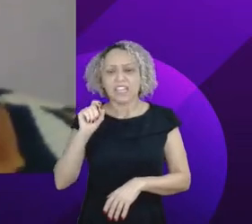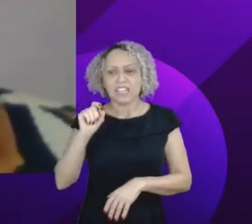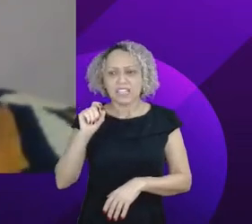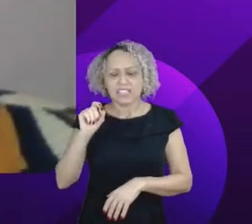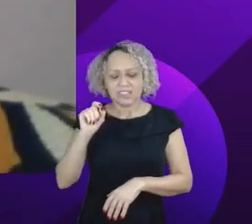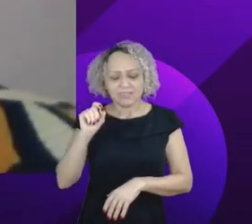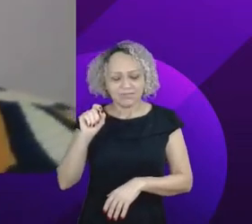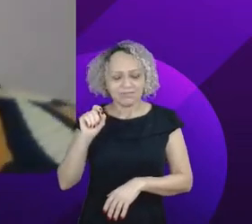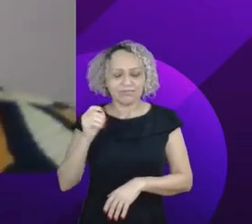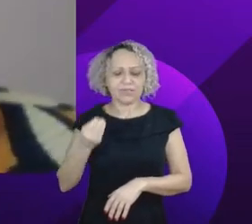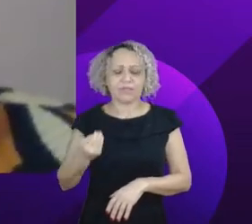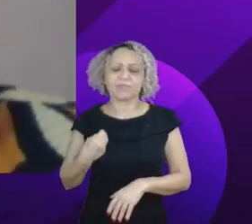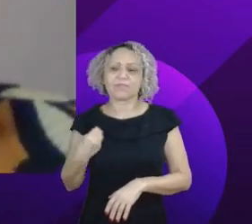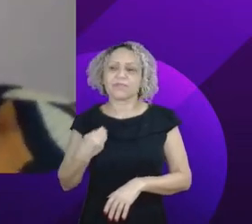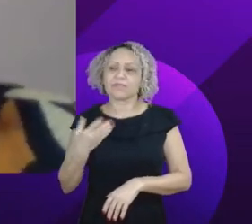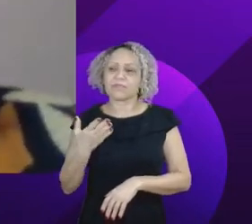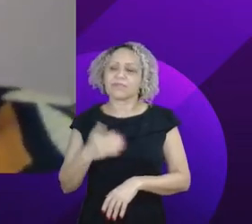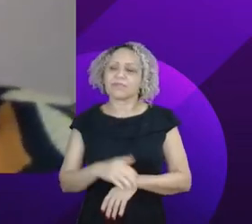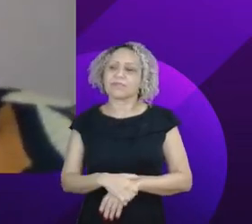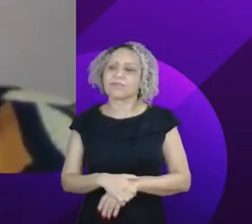mesmo tendo vivenciado